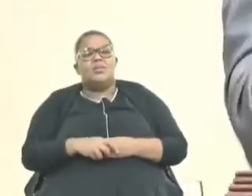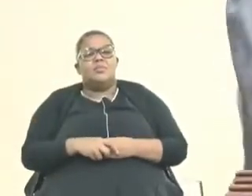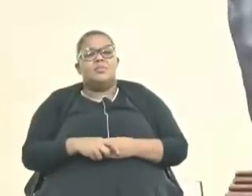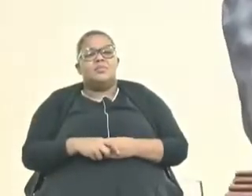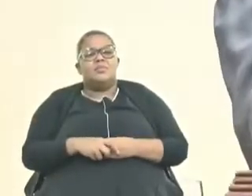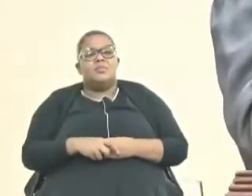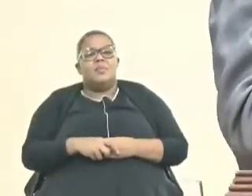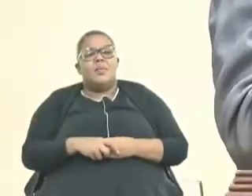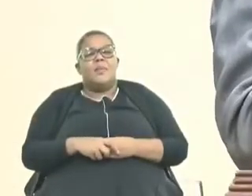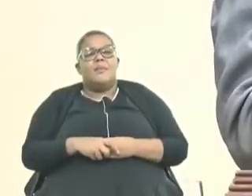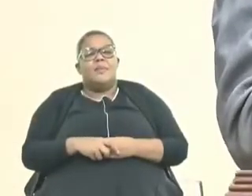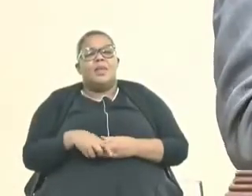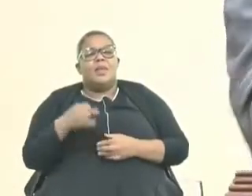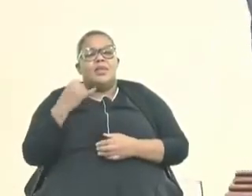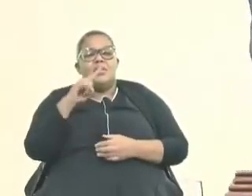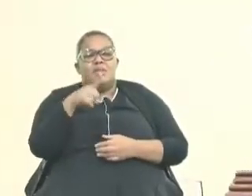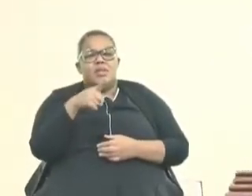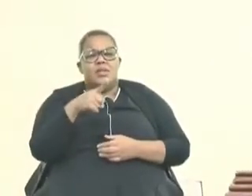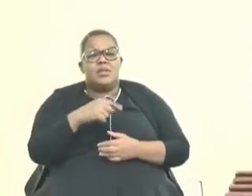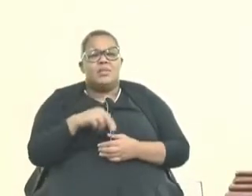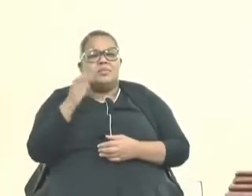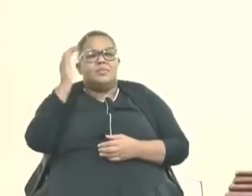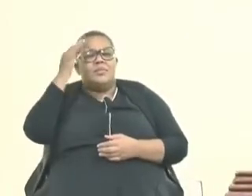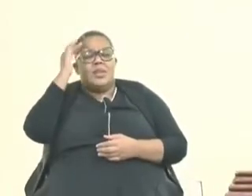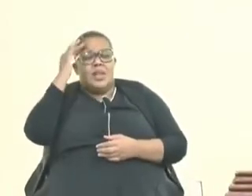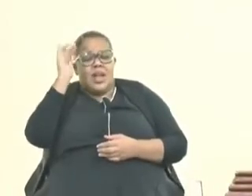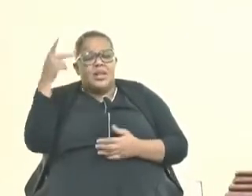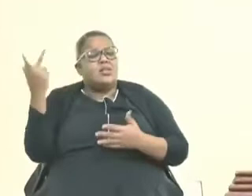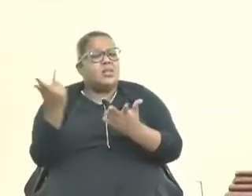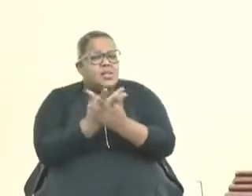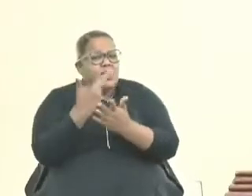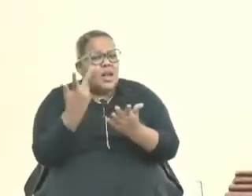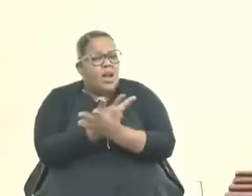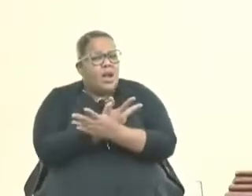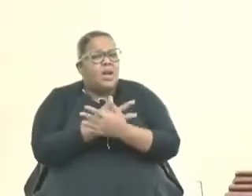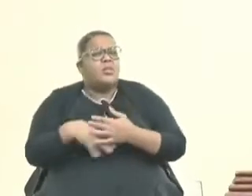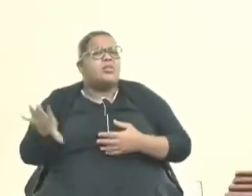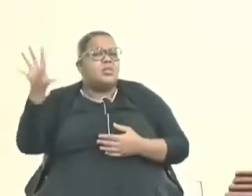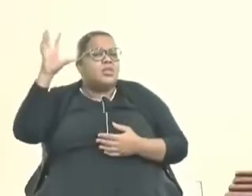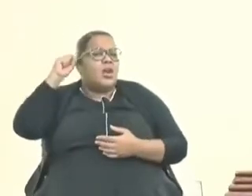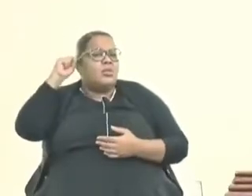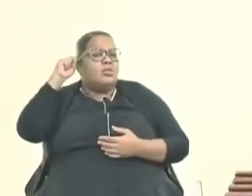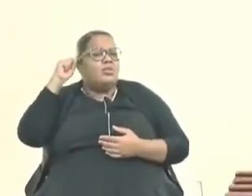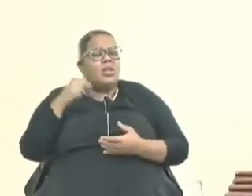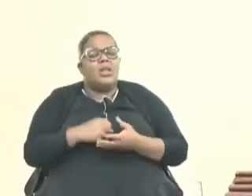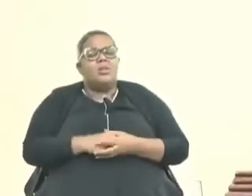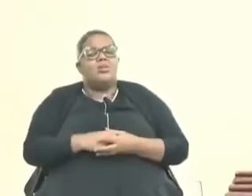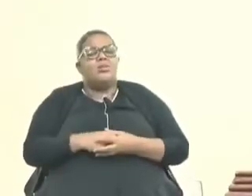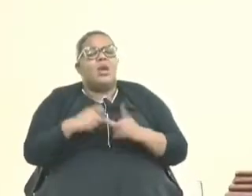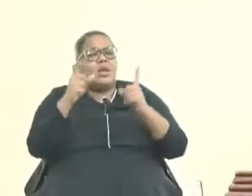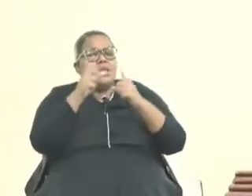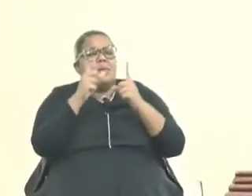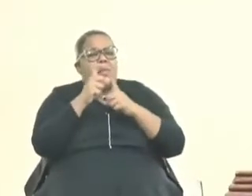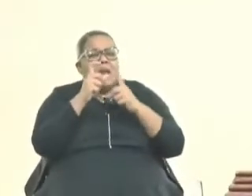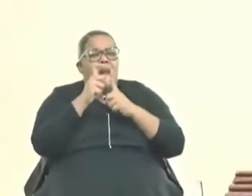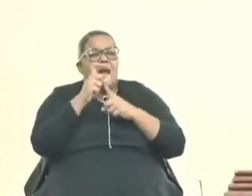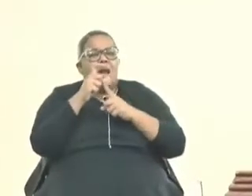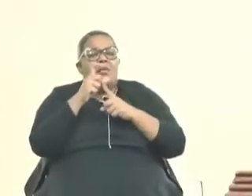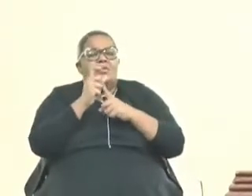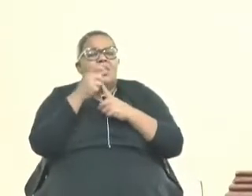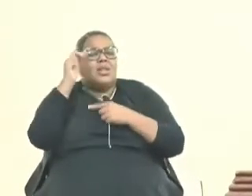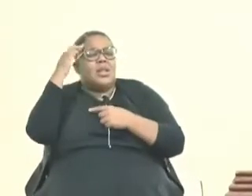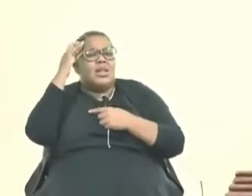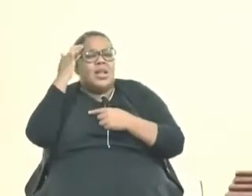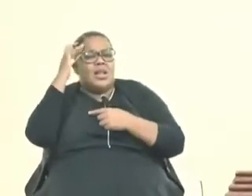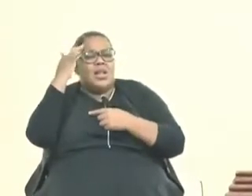se você se arrepende se você está ouvindo falar e você fala pastor tô tão mal tô tão estressado eu